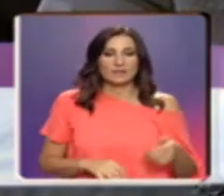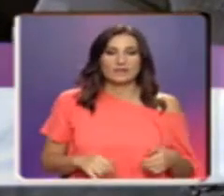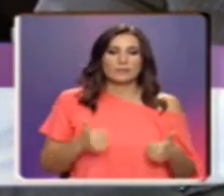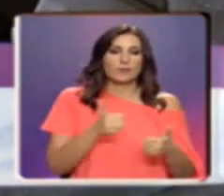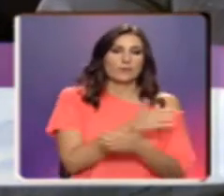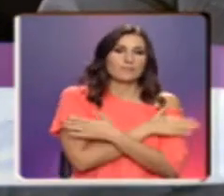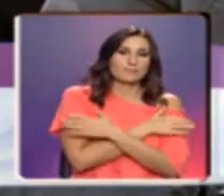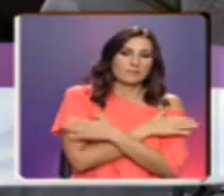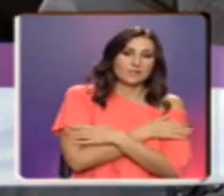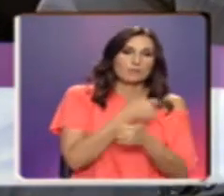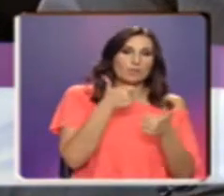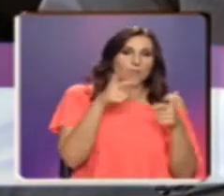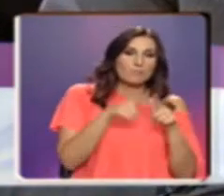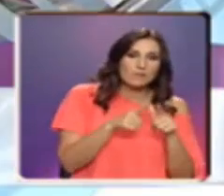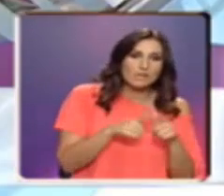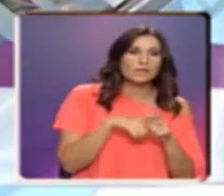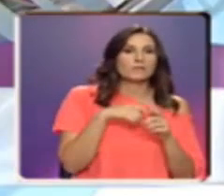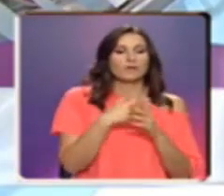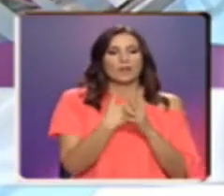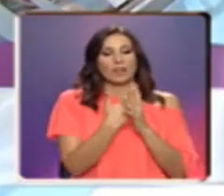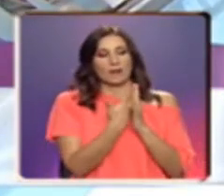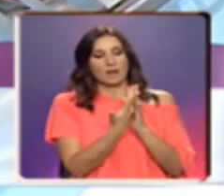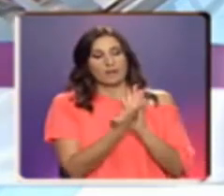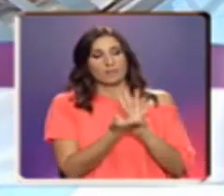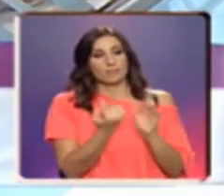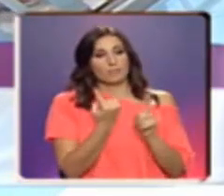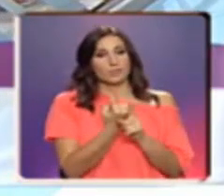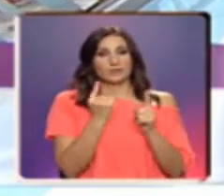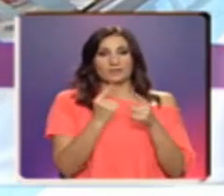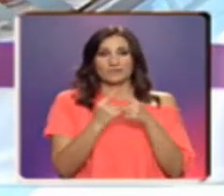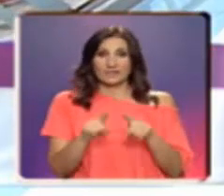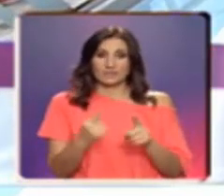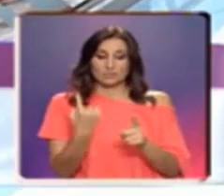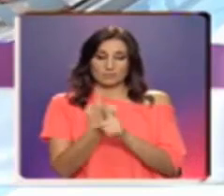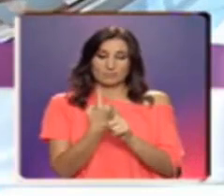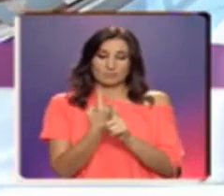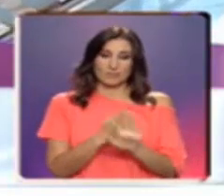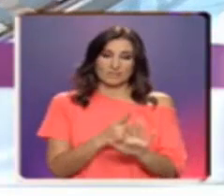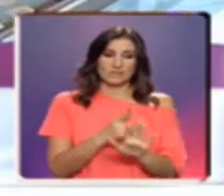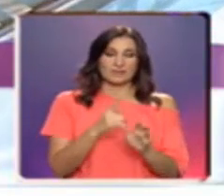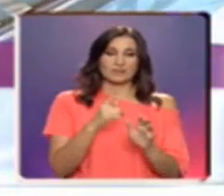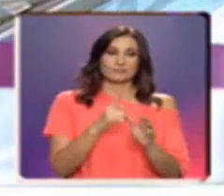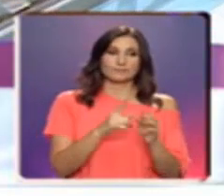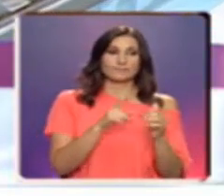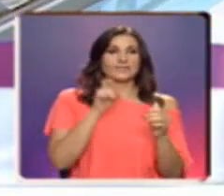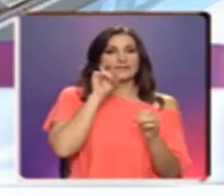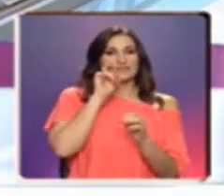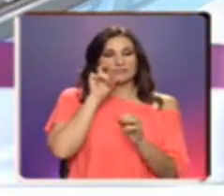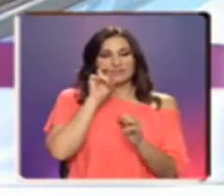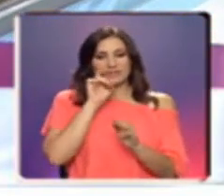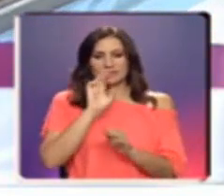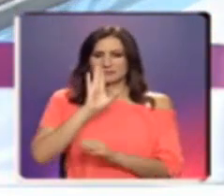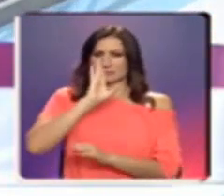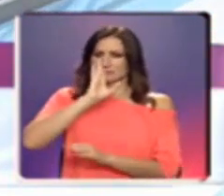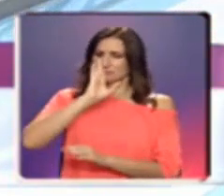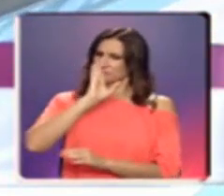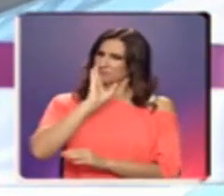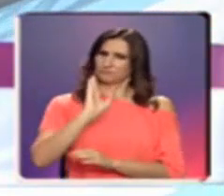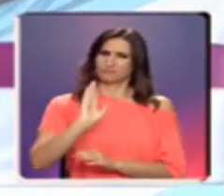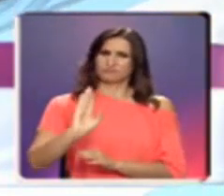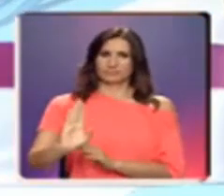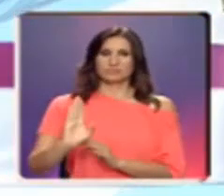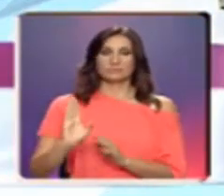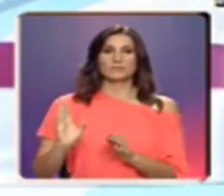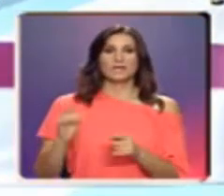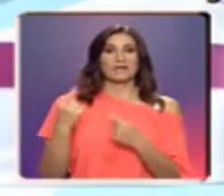bom amigo, bom primo, porque é diferente, porque uma coisa é nós, no nosso papel de defesa, que tem que ser uma defesa intransigente e